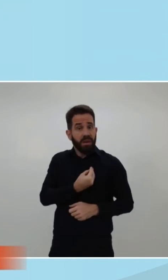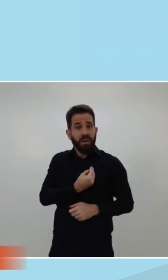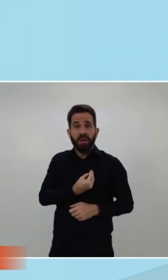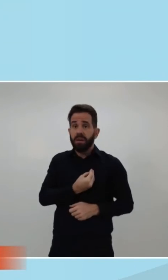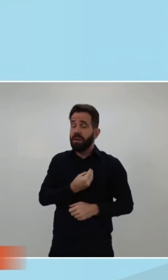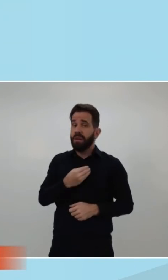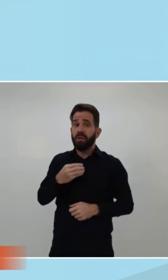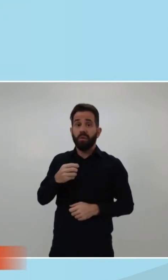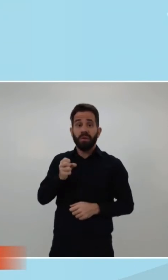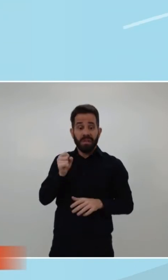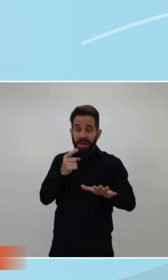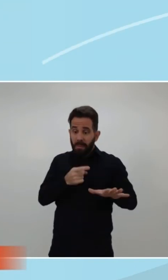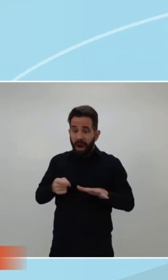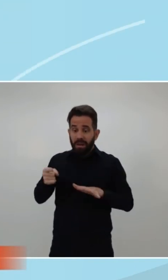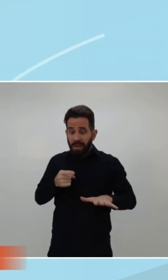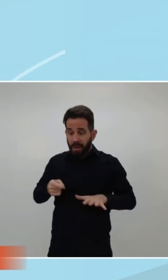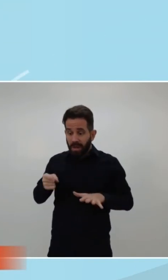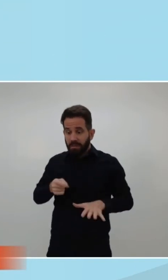de gravidez.